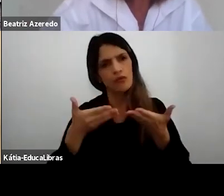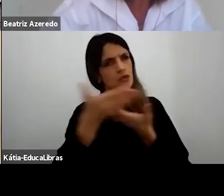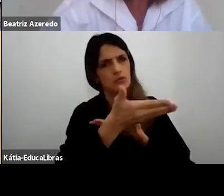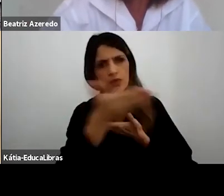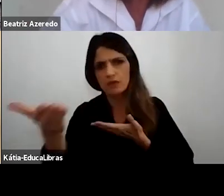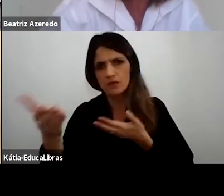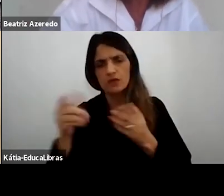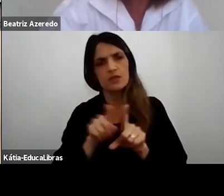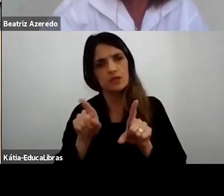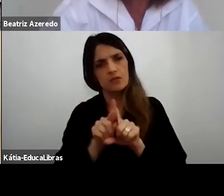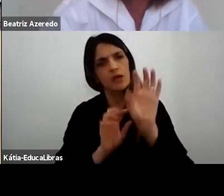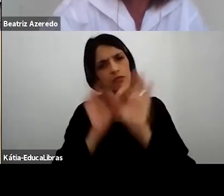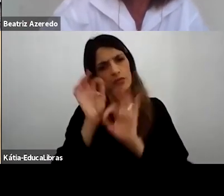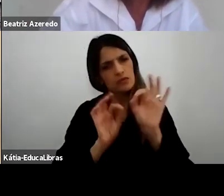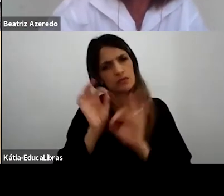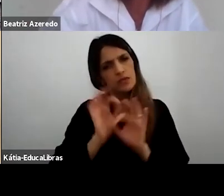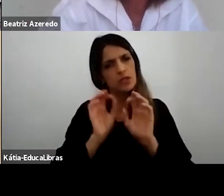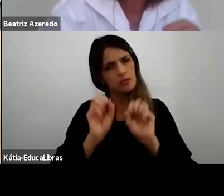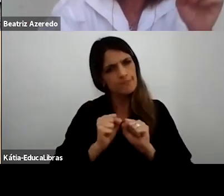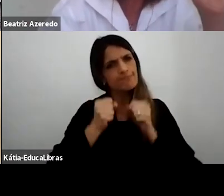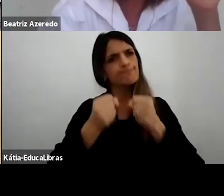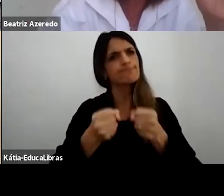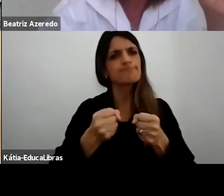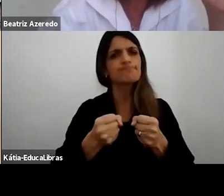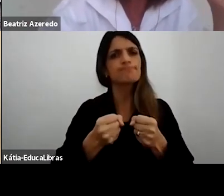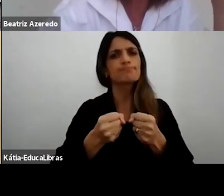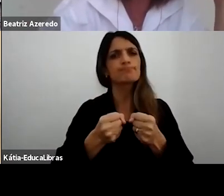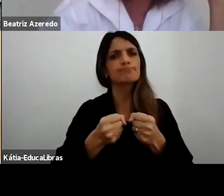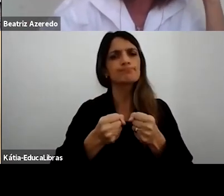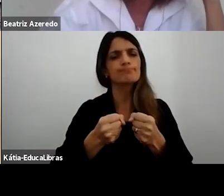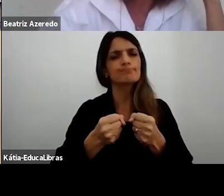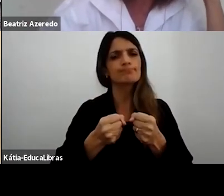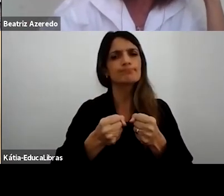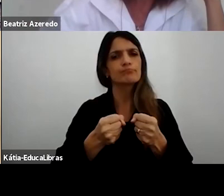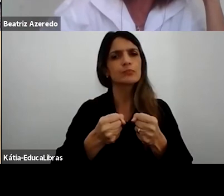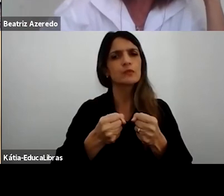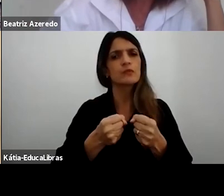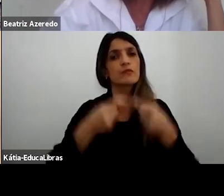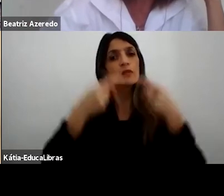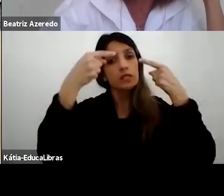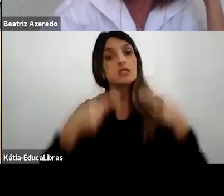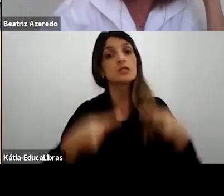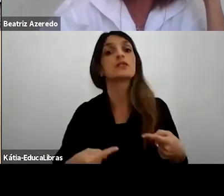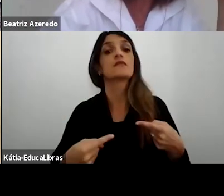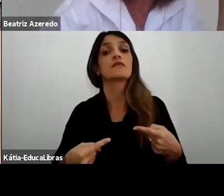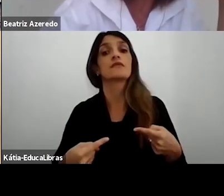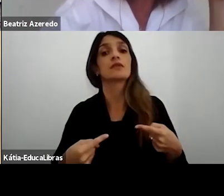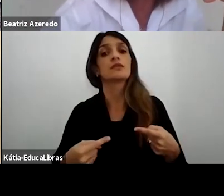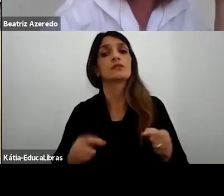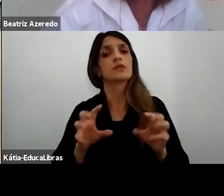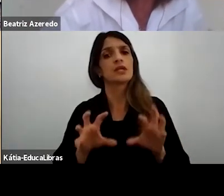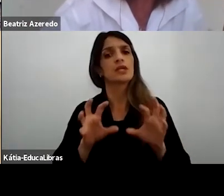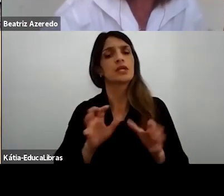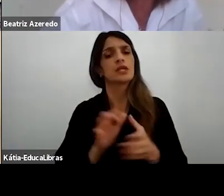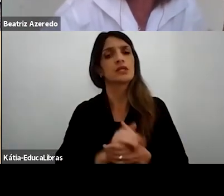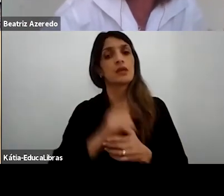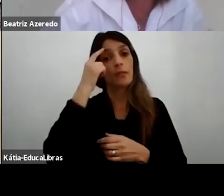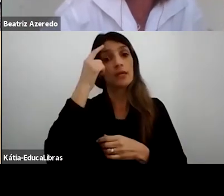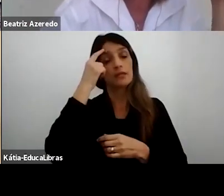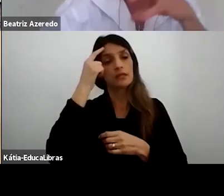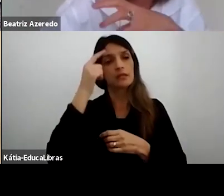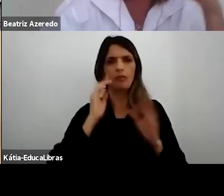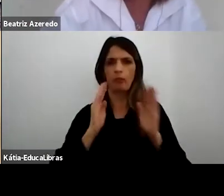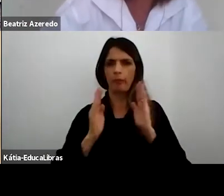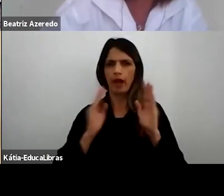nesse planejamento e fortalecer essa sinergia. Eu acho que o desafio é esse, sabe? Assim, pensando no curto prazo,